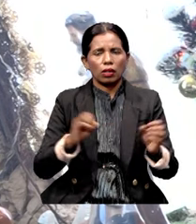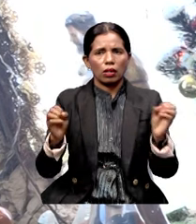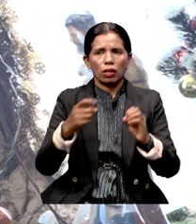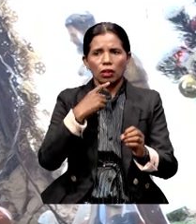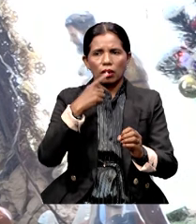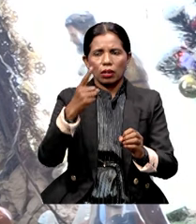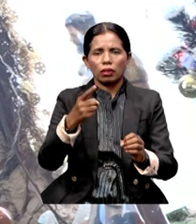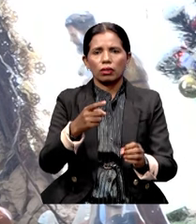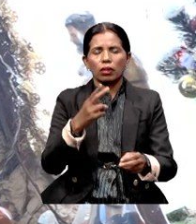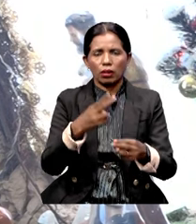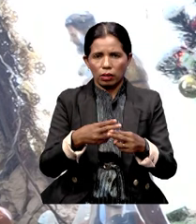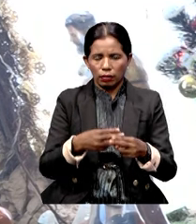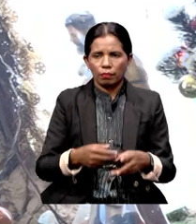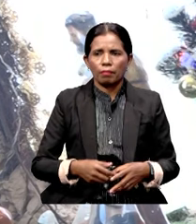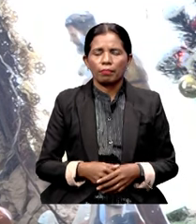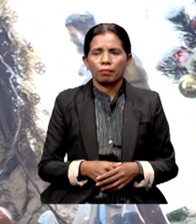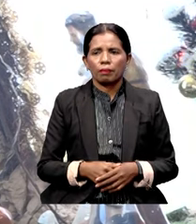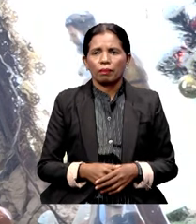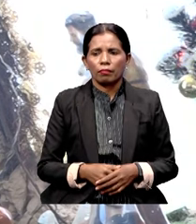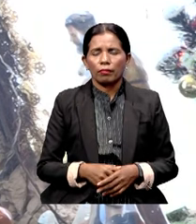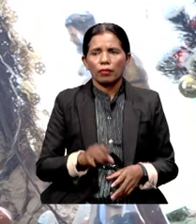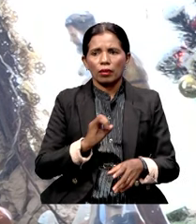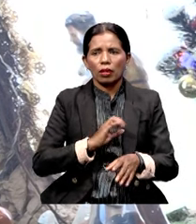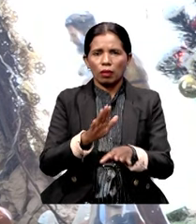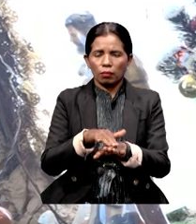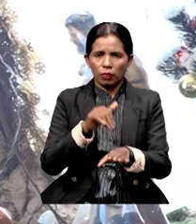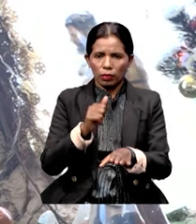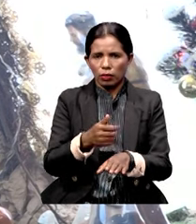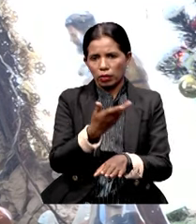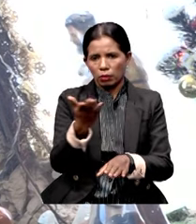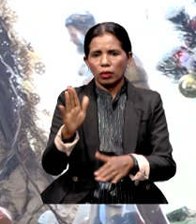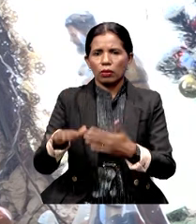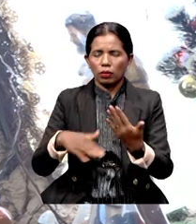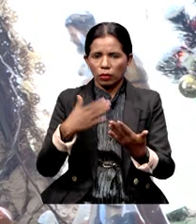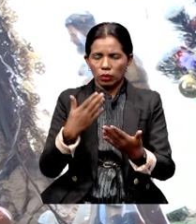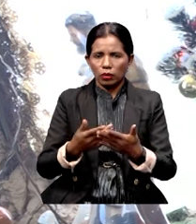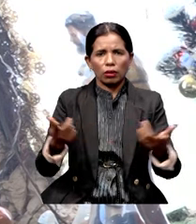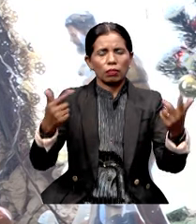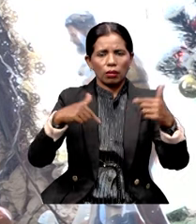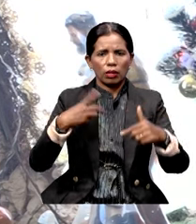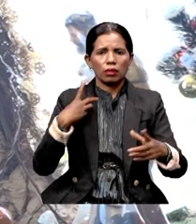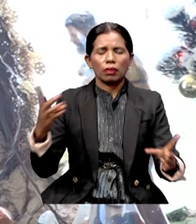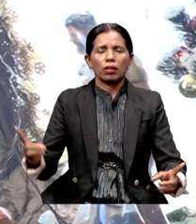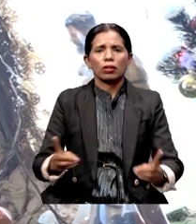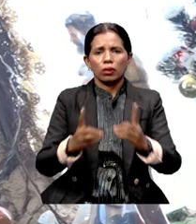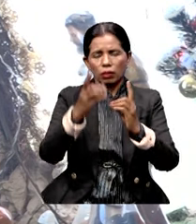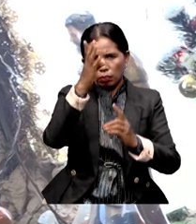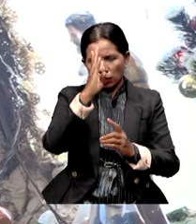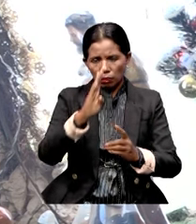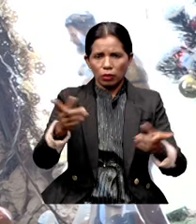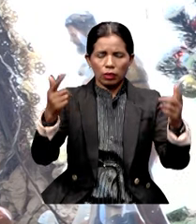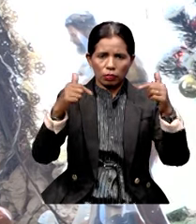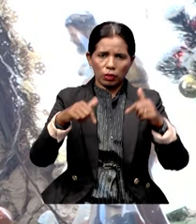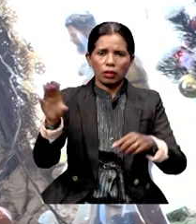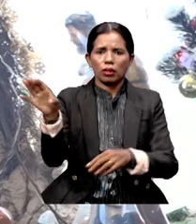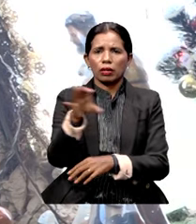consegue menciona. Hau convida, ita bot sira, ma ita bahasoro marauma que nebe mai.